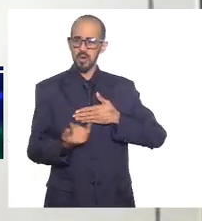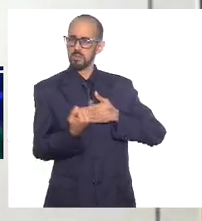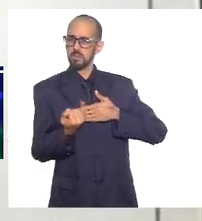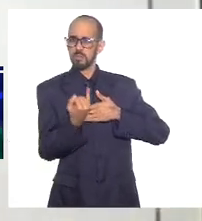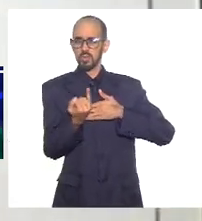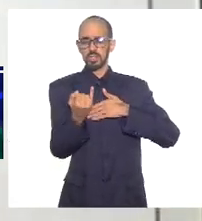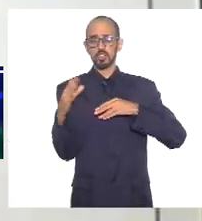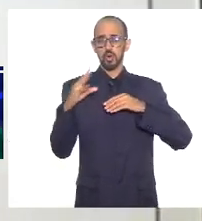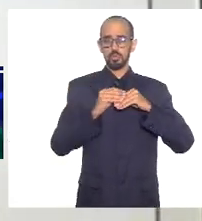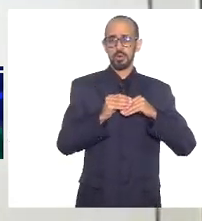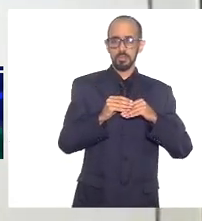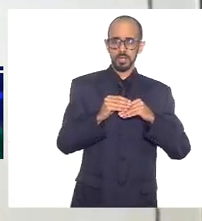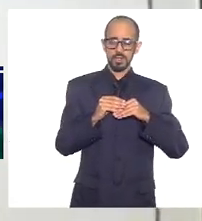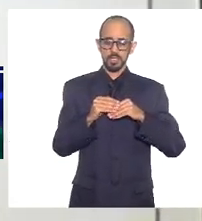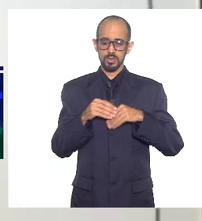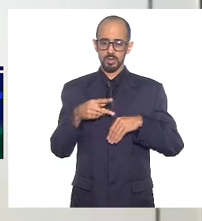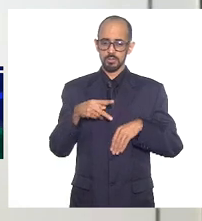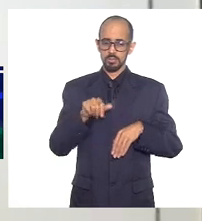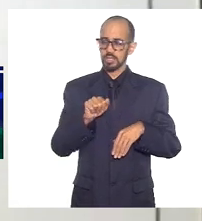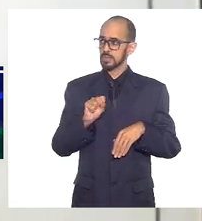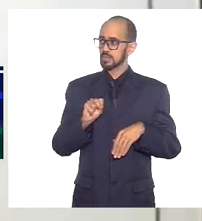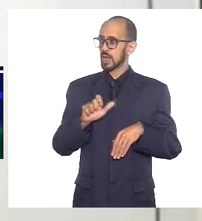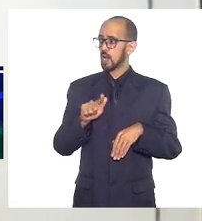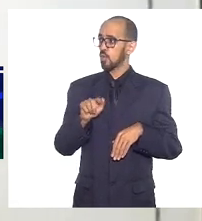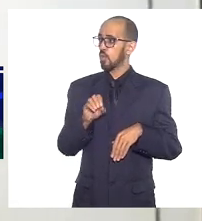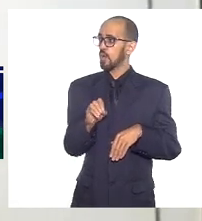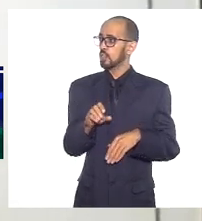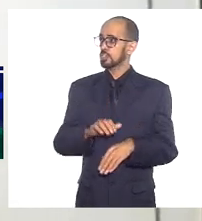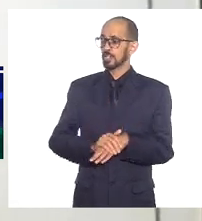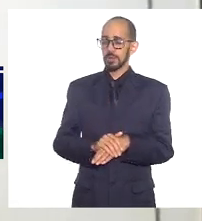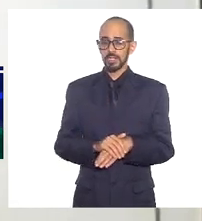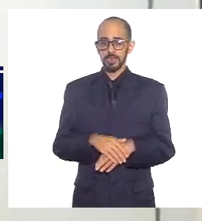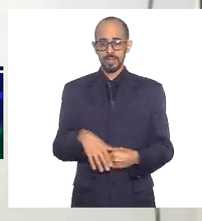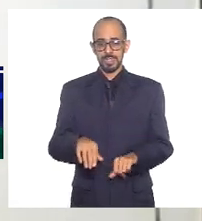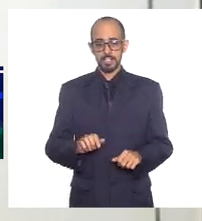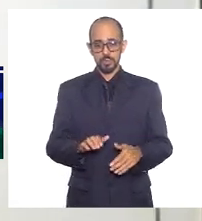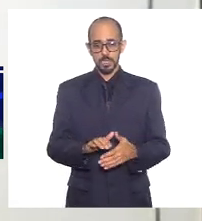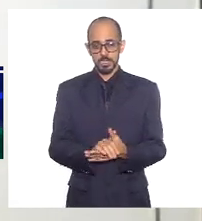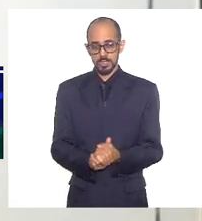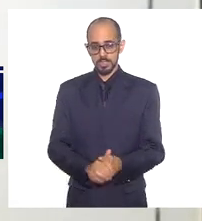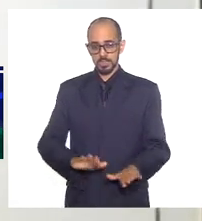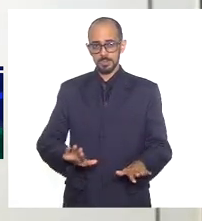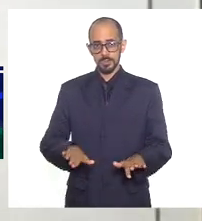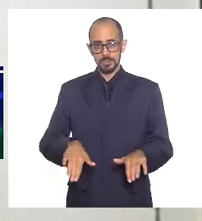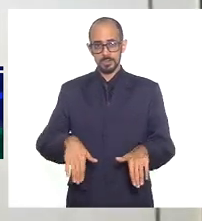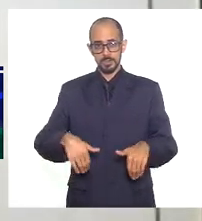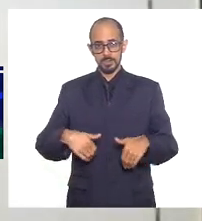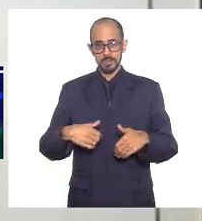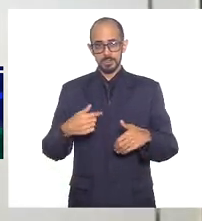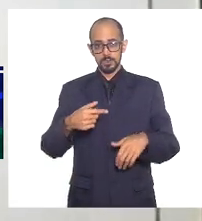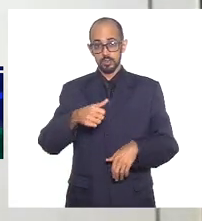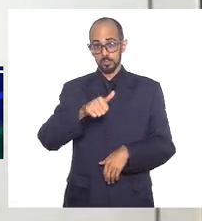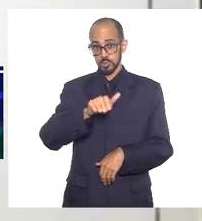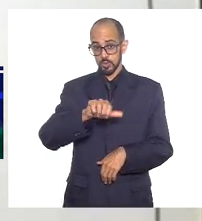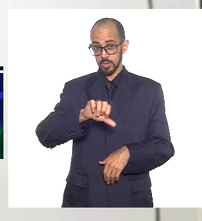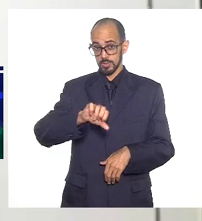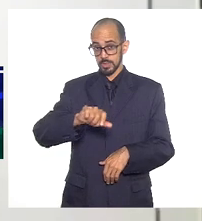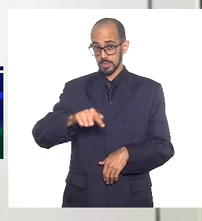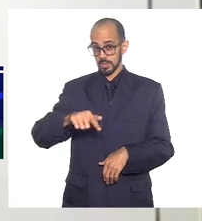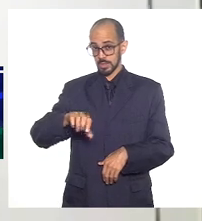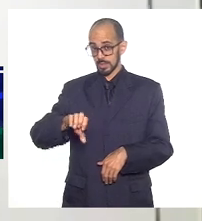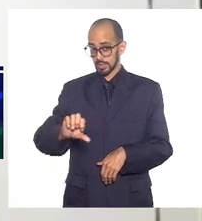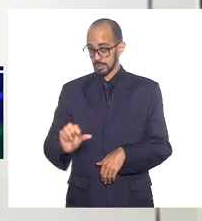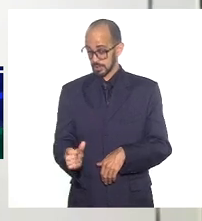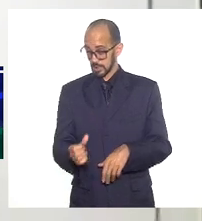a atuação da PESAGRO empresa de pesquisa agropecuária do estado do Rio de Janeiro que também existe desde 76 então ambas tem mais de